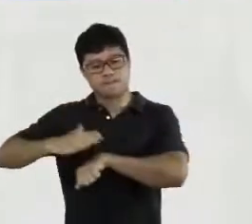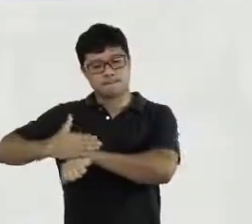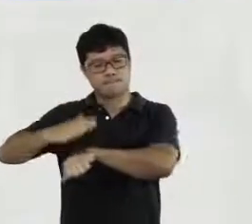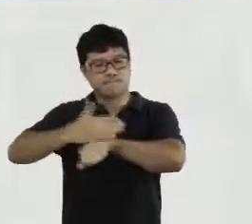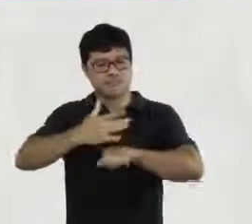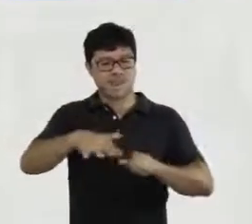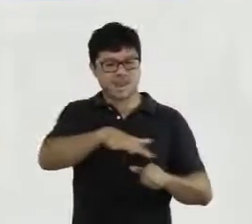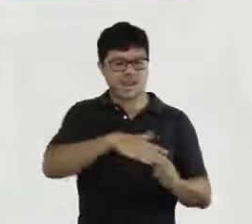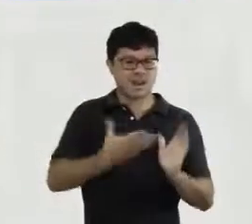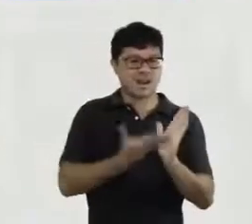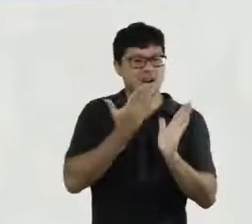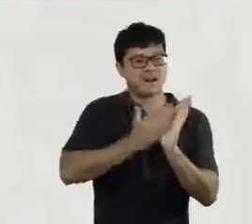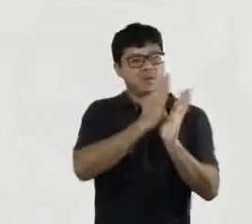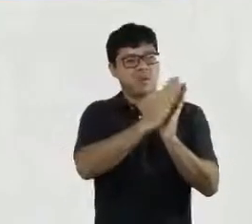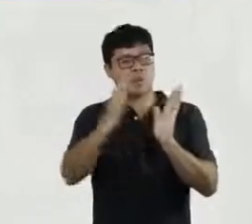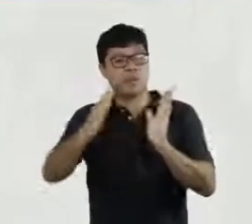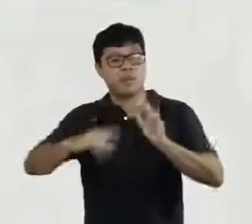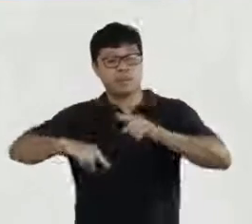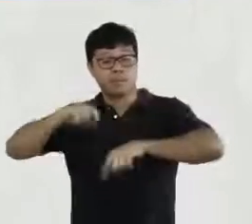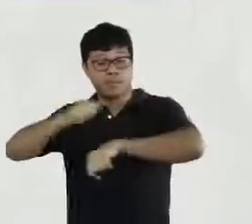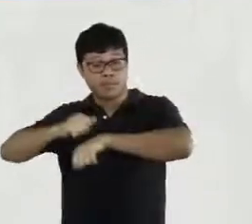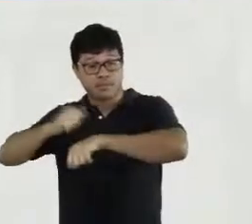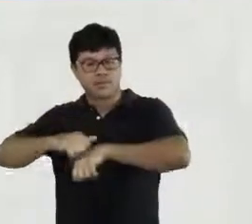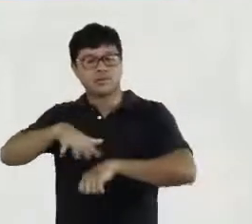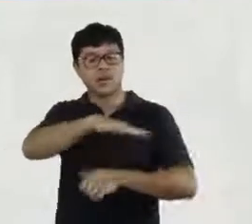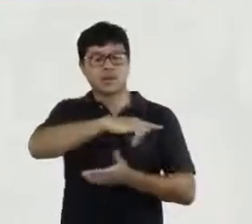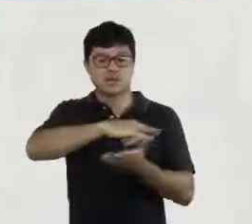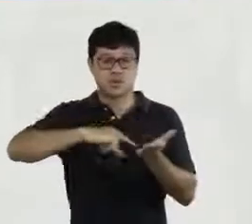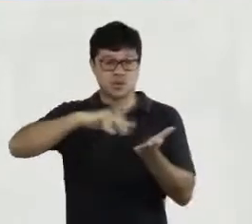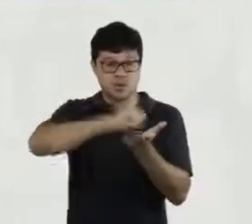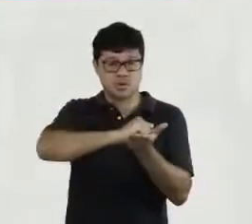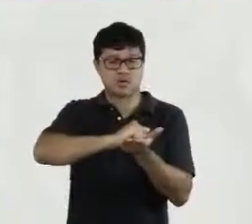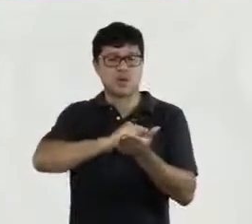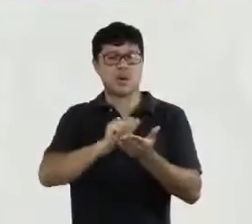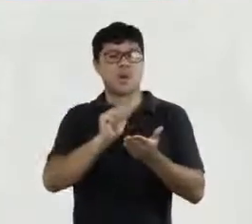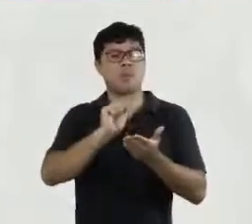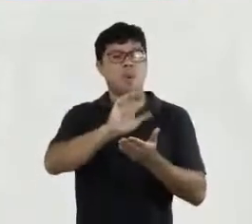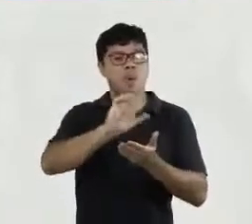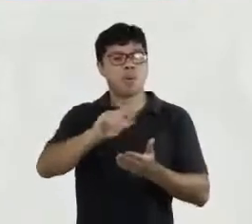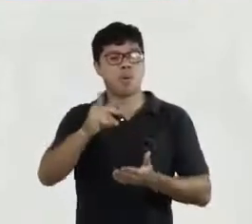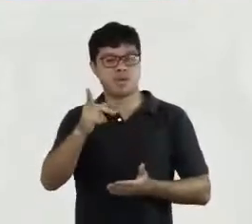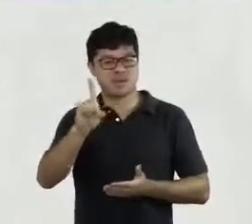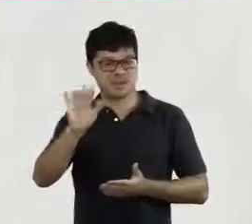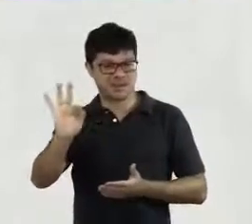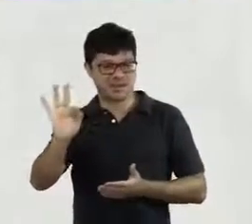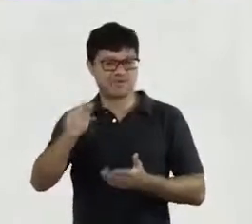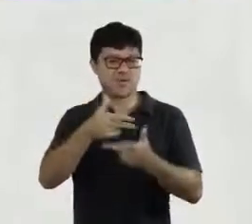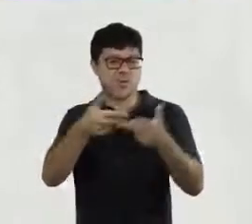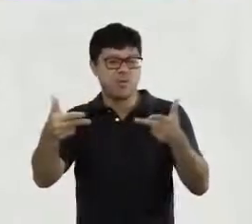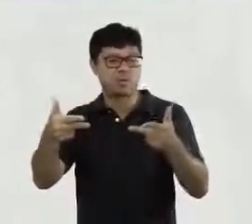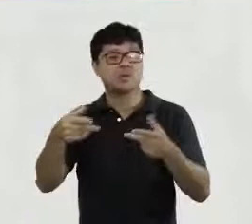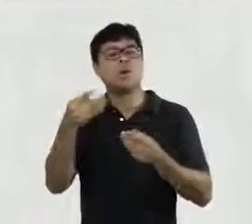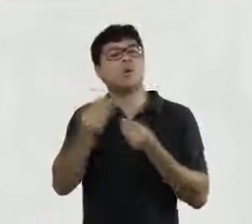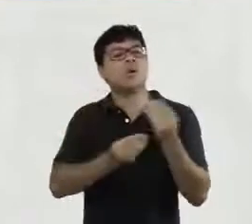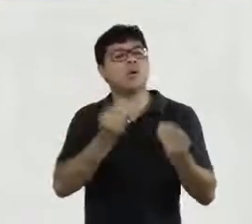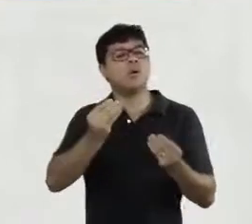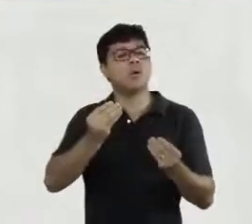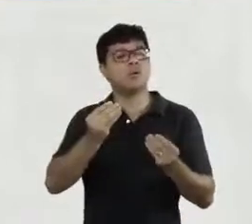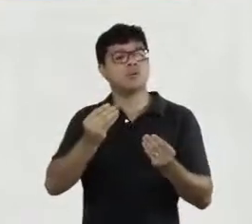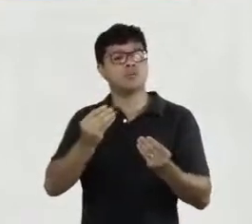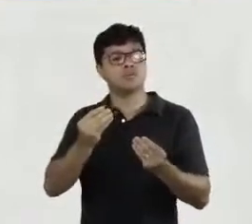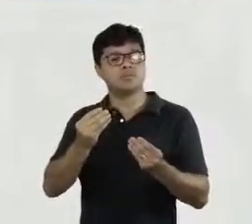da bibliografia material no âmbito dos documentos digitais? Ou seja, como fica isso com